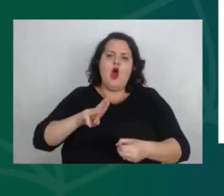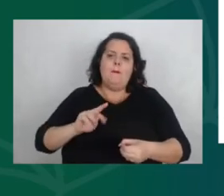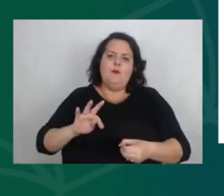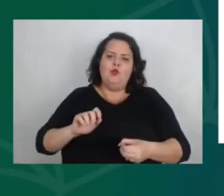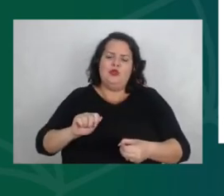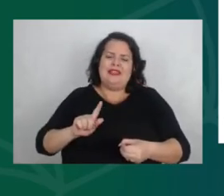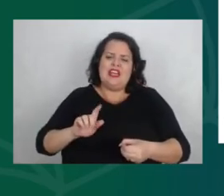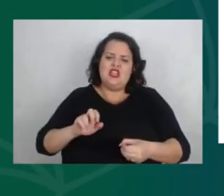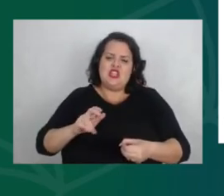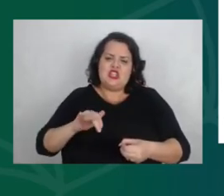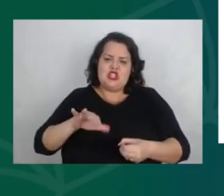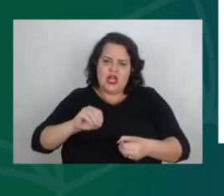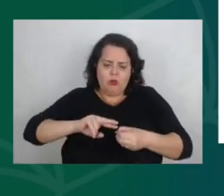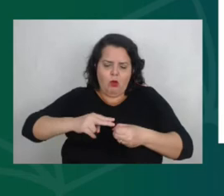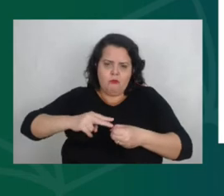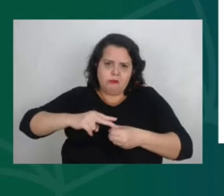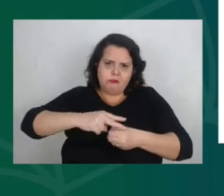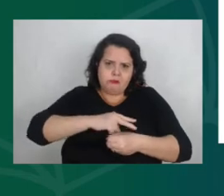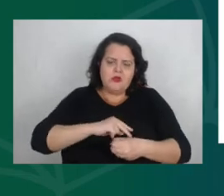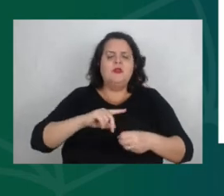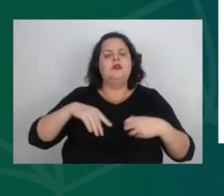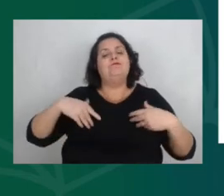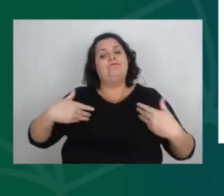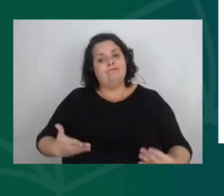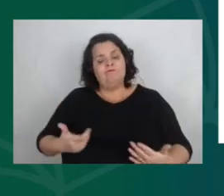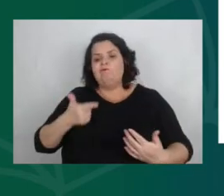conseguimos não conseguimos estabelecer uma relação